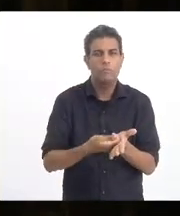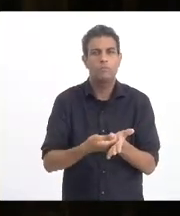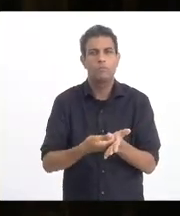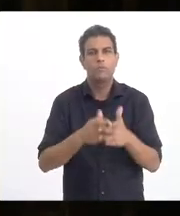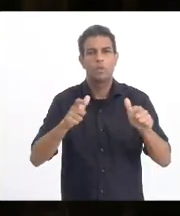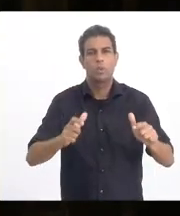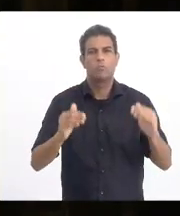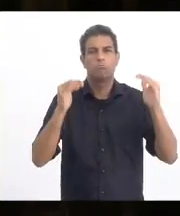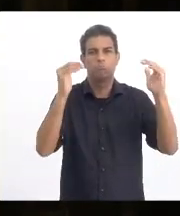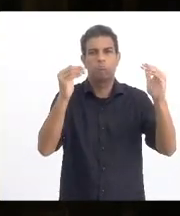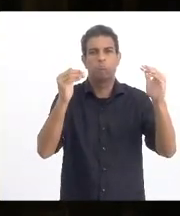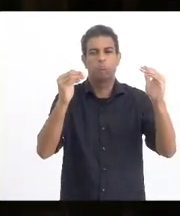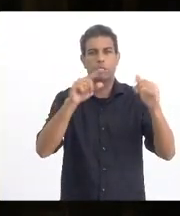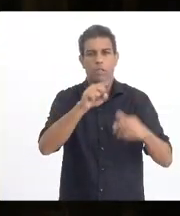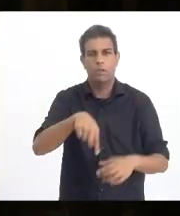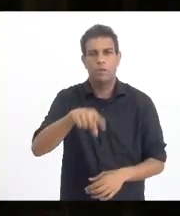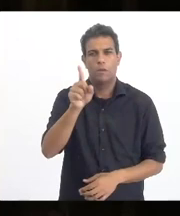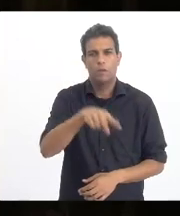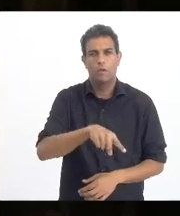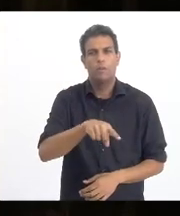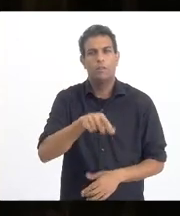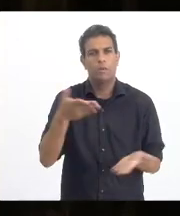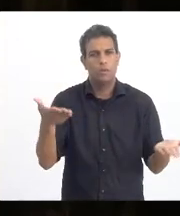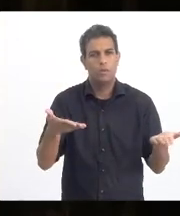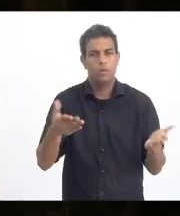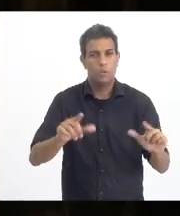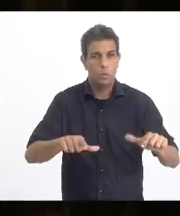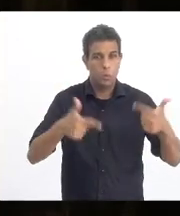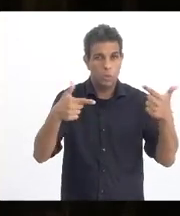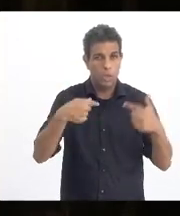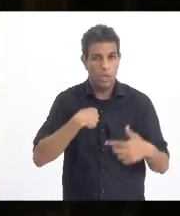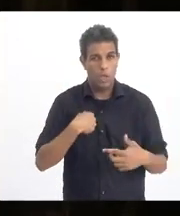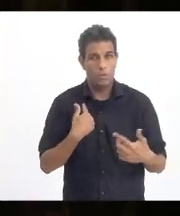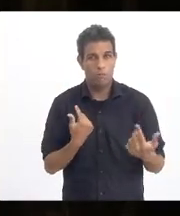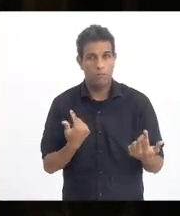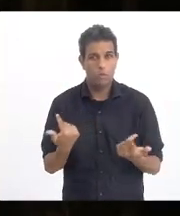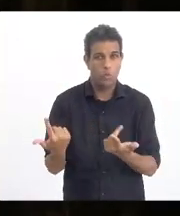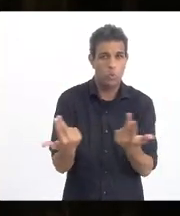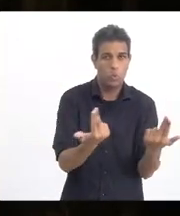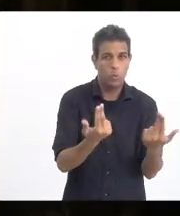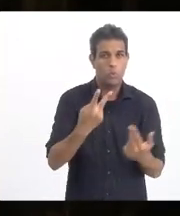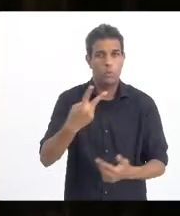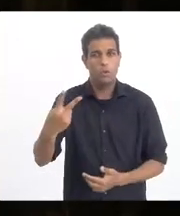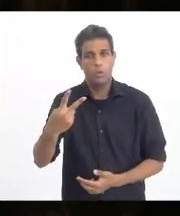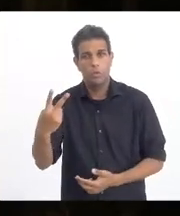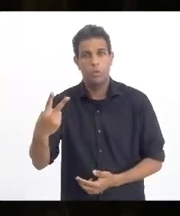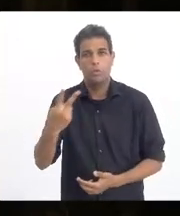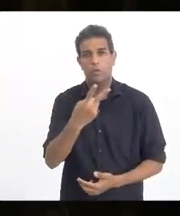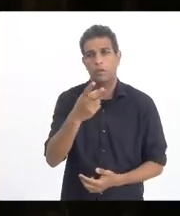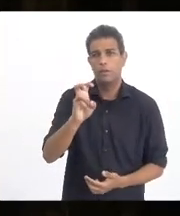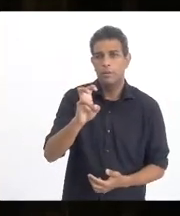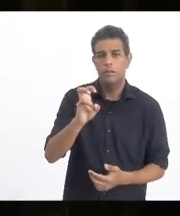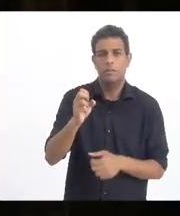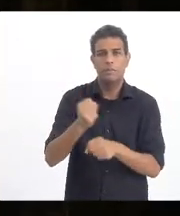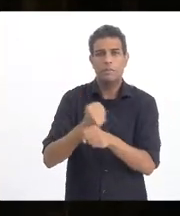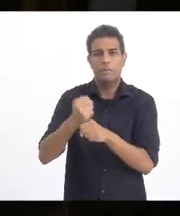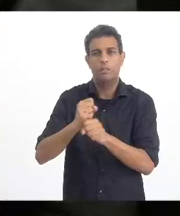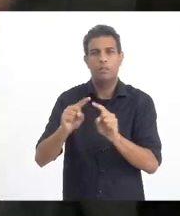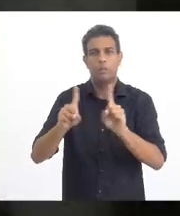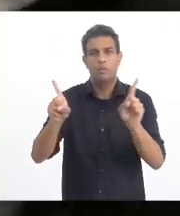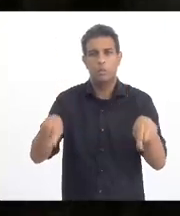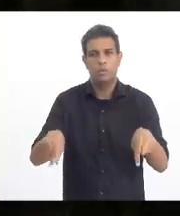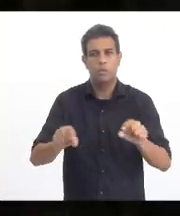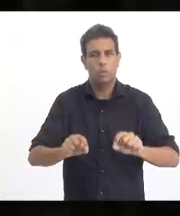posto acima, que está vedado, então os ativos, eu, você que tem 22 anos, 25 anos de serviço, todos aqui